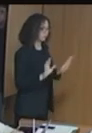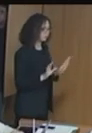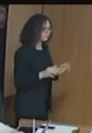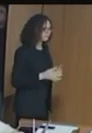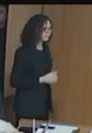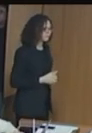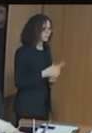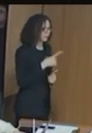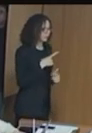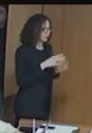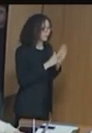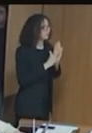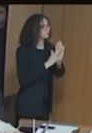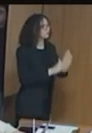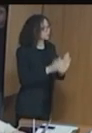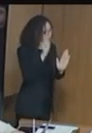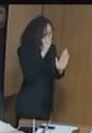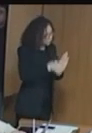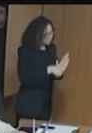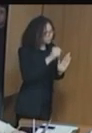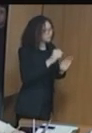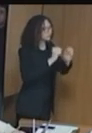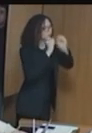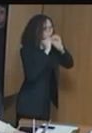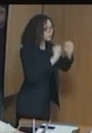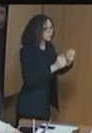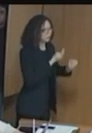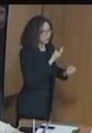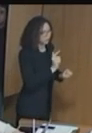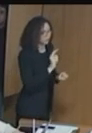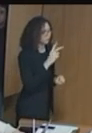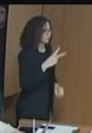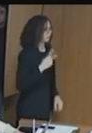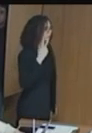E tenho testemunha aqui que é assessor de um outro vereador.